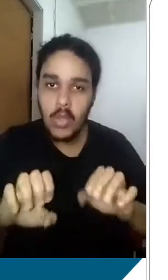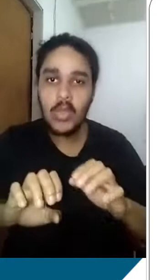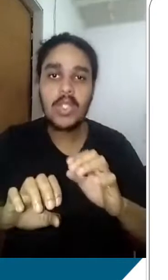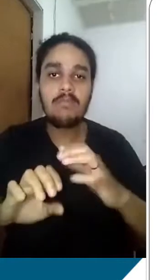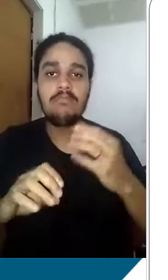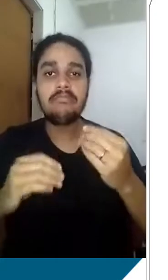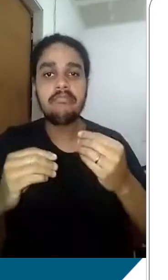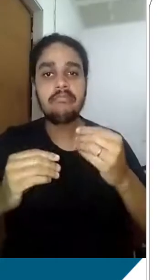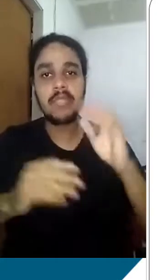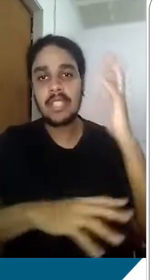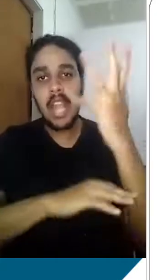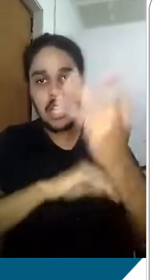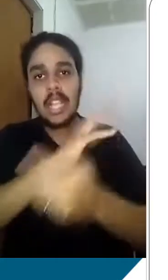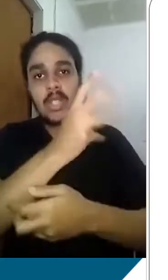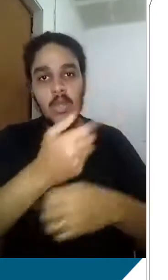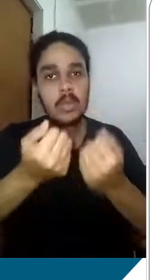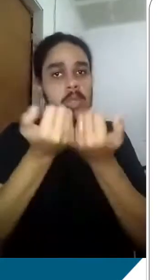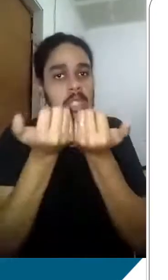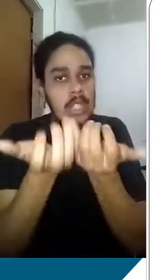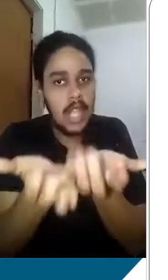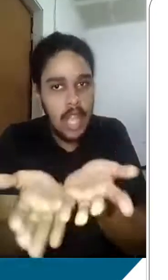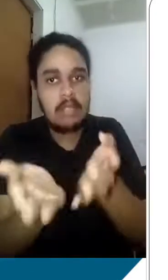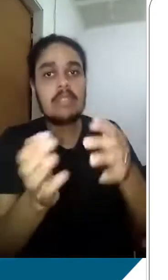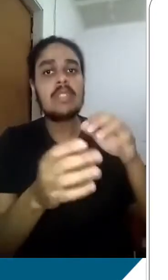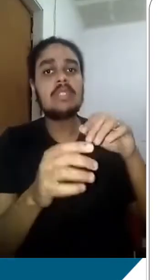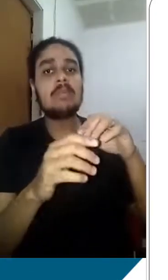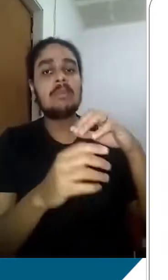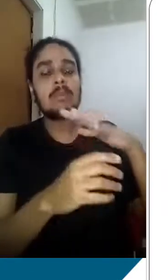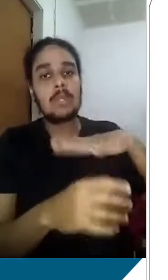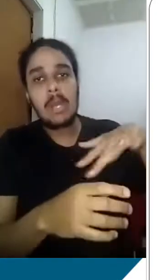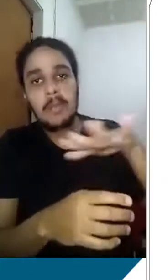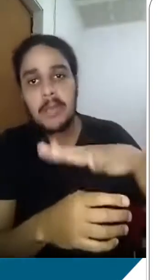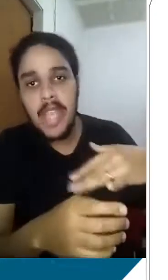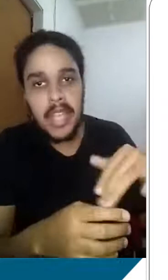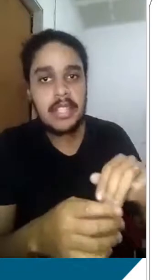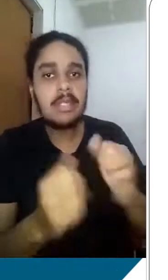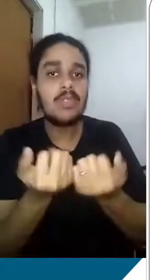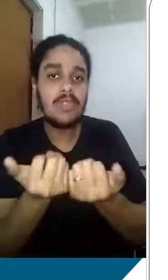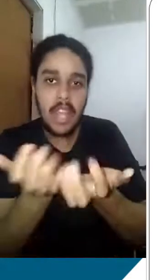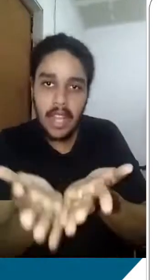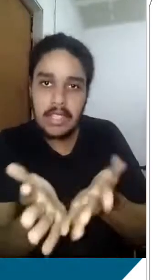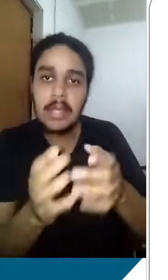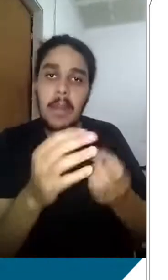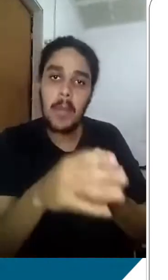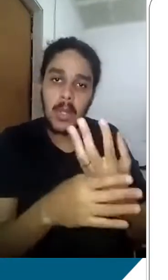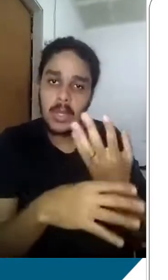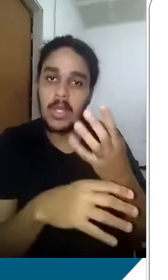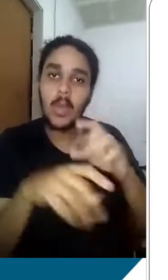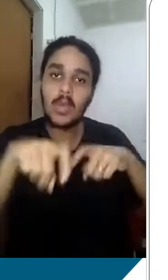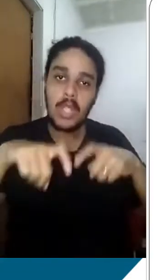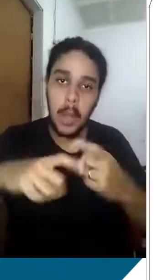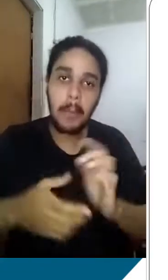estrutura que a natureza oferece, que o meio ambiente oferece para, né, para a produção